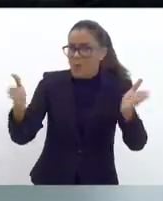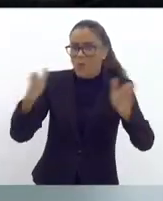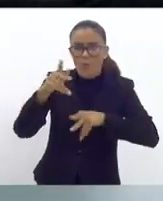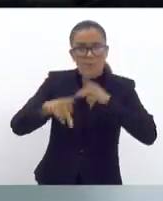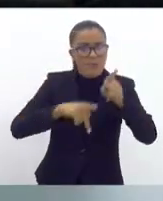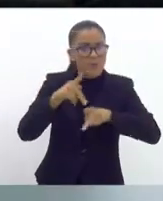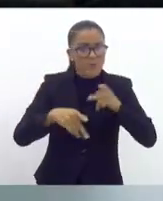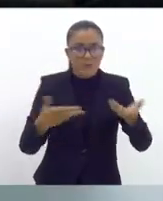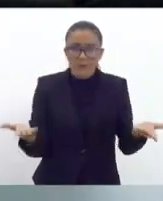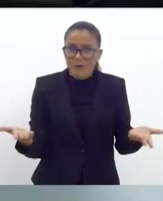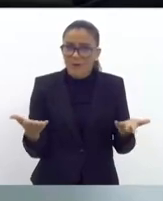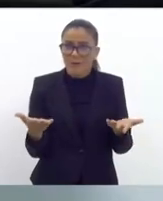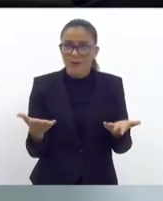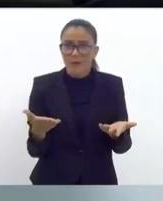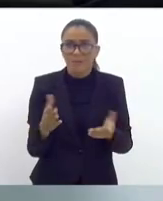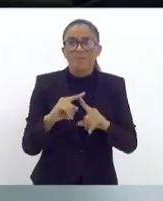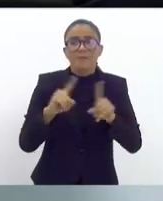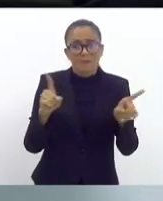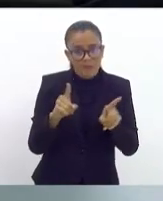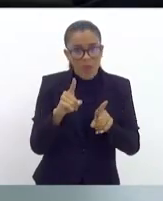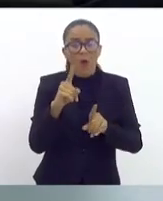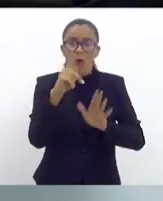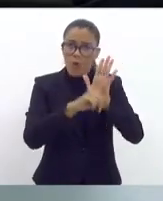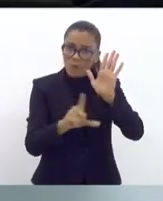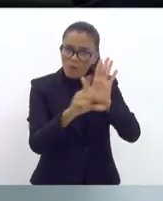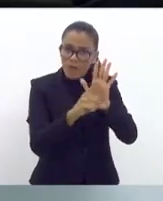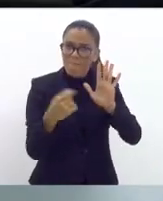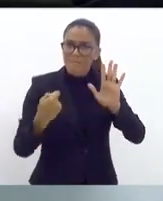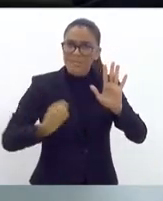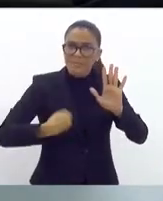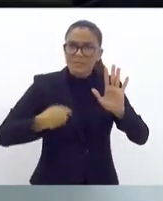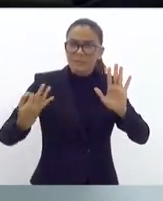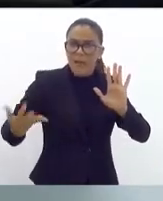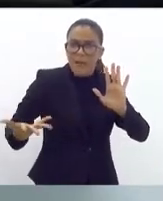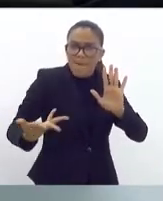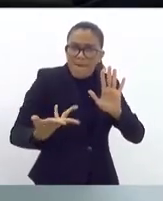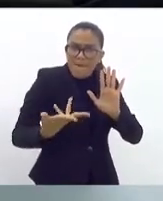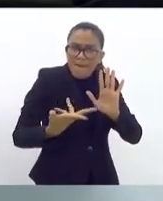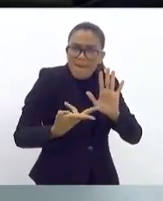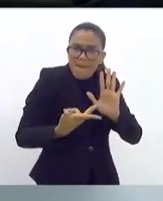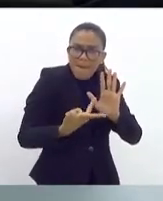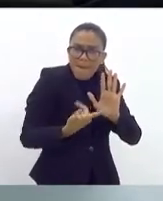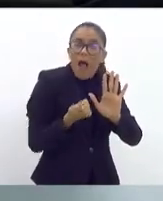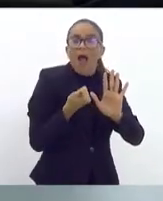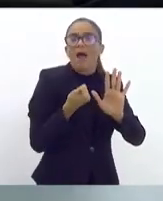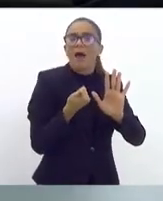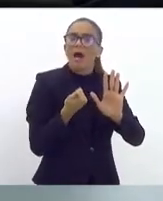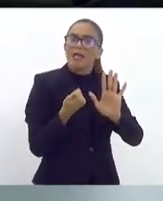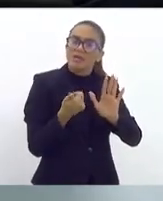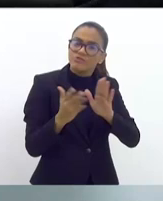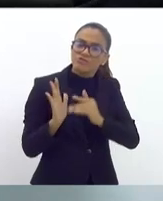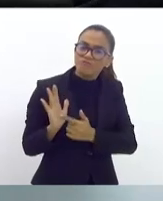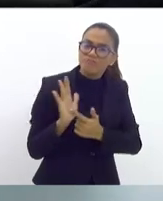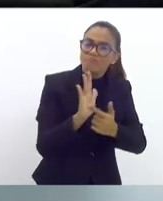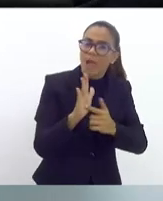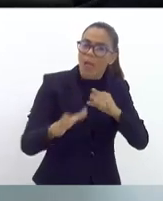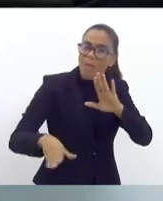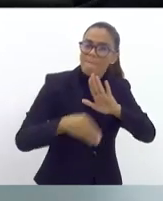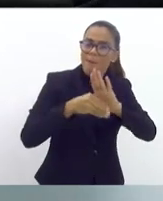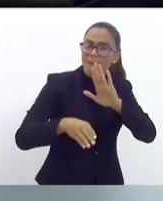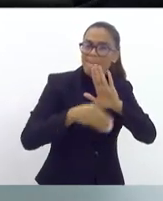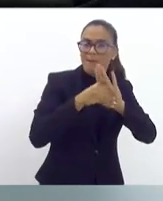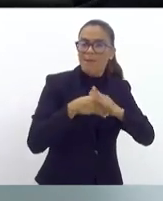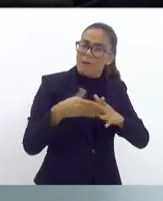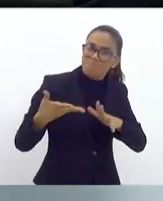apresenta para o projeto correr mas se achar que o projeto tem que ser aperfeiçoado a gente apresenta para aperfeiçoar é importante que a gente não tenha se